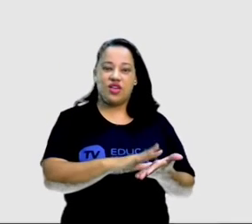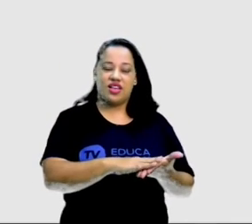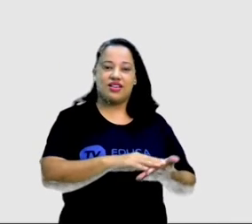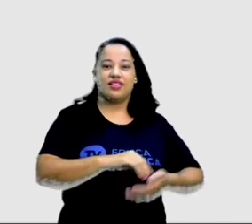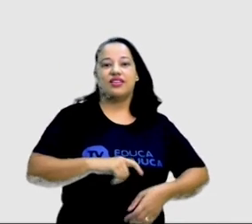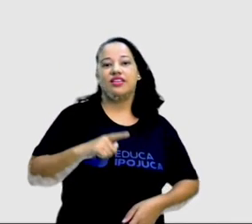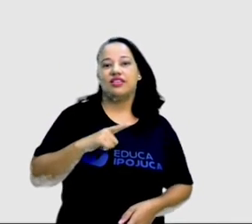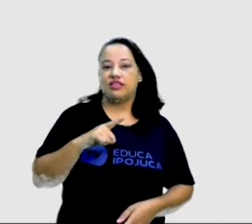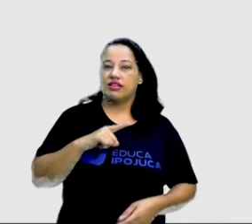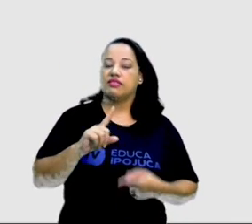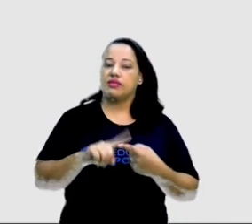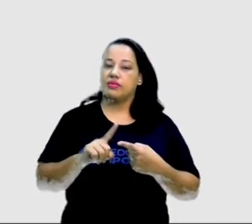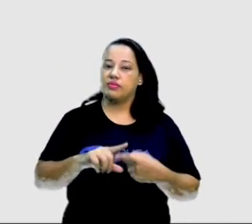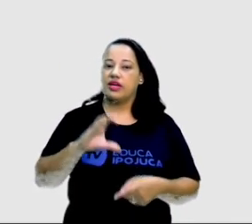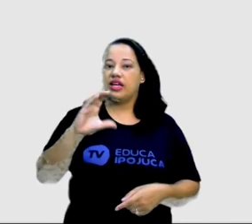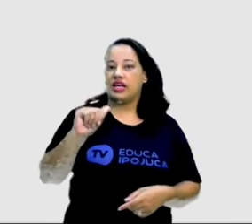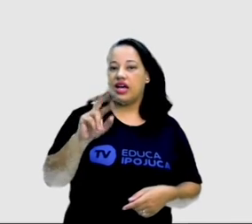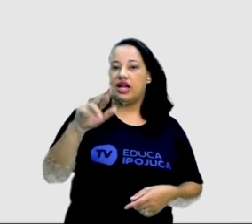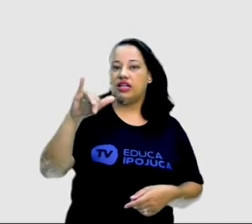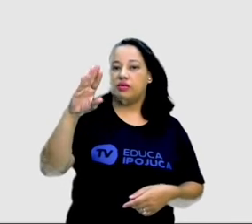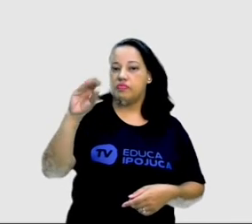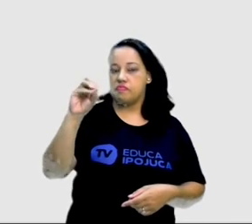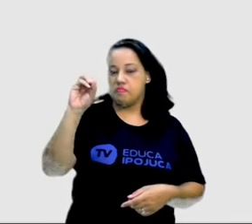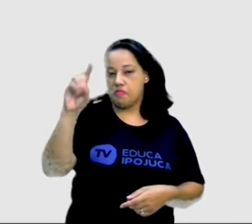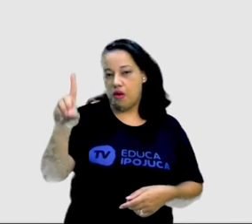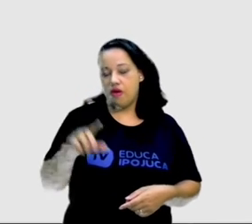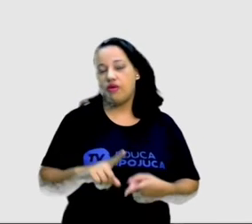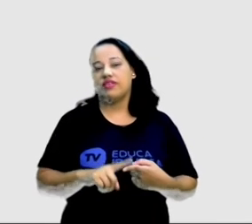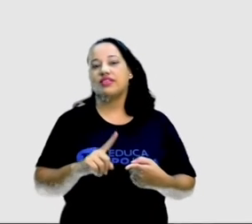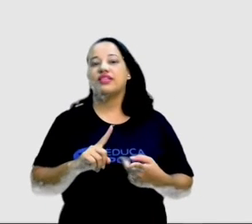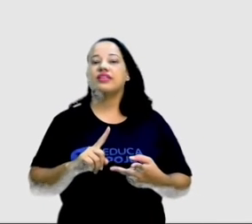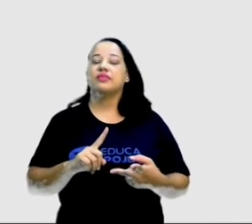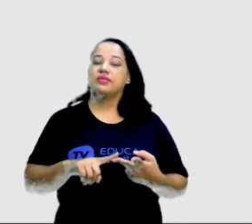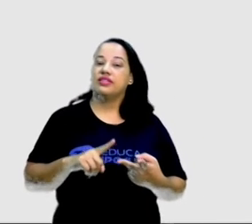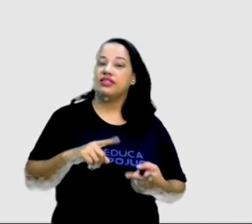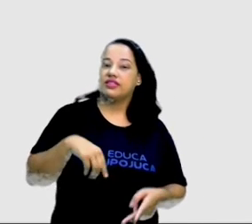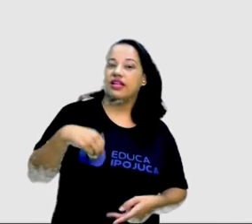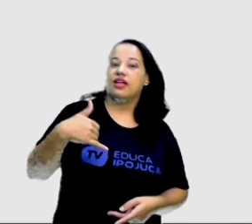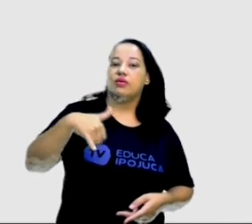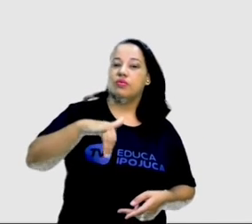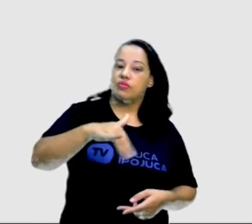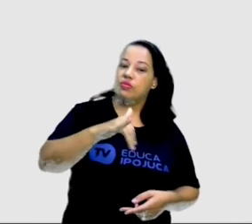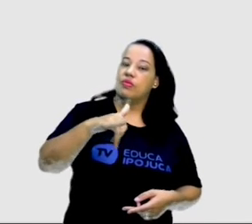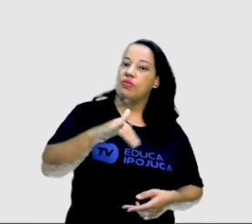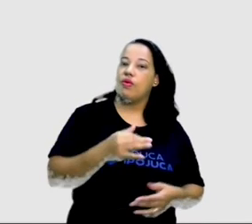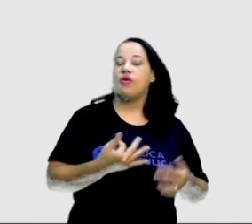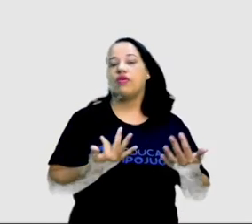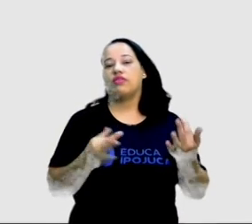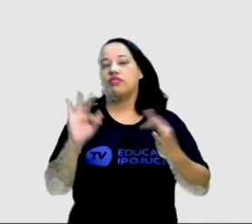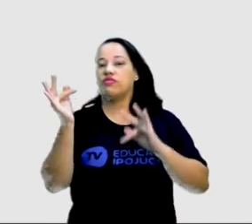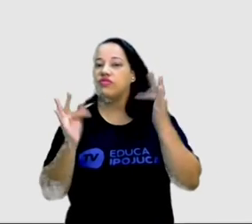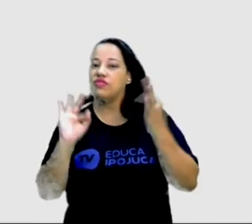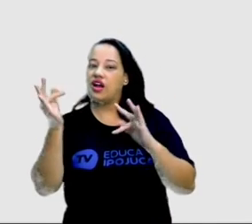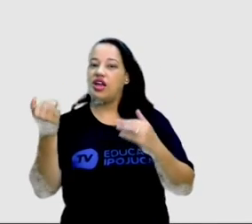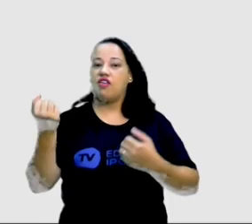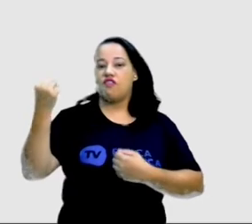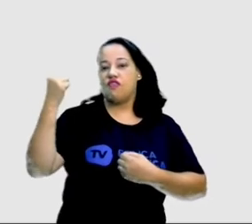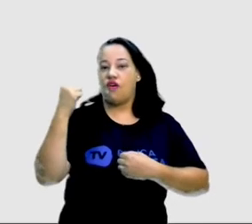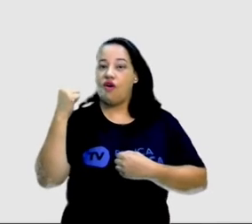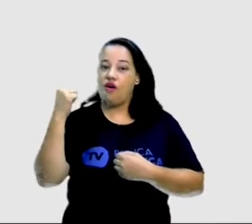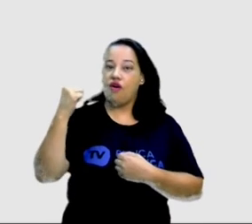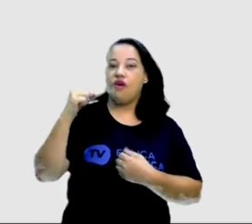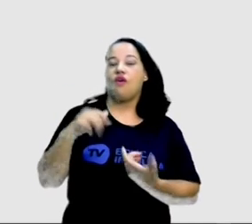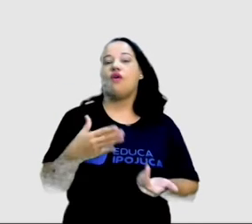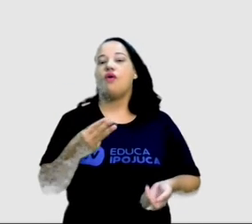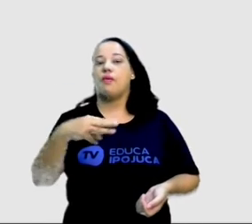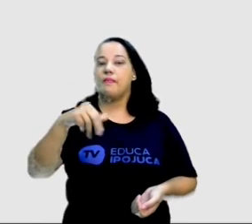o carimbó, o bumba meu boi, o frevo, o forró, o